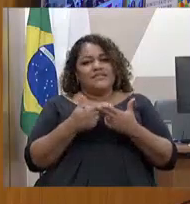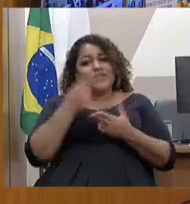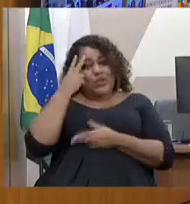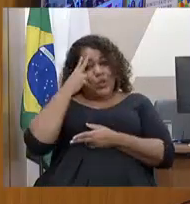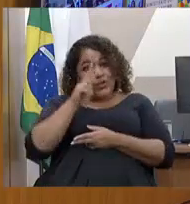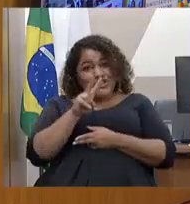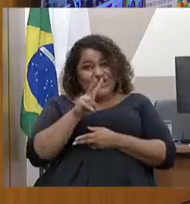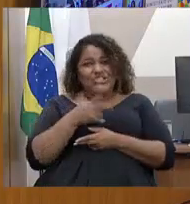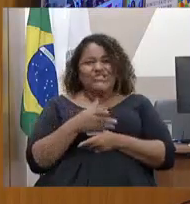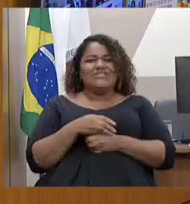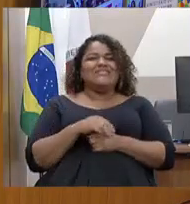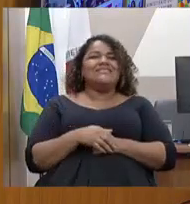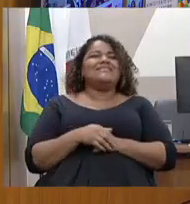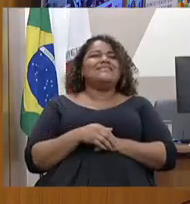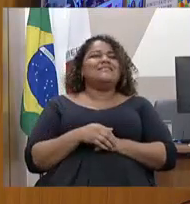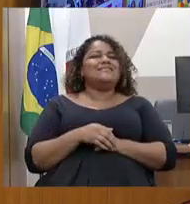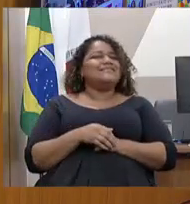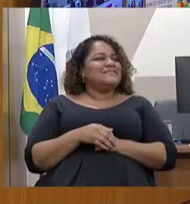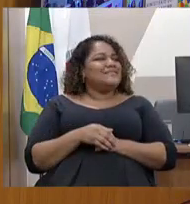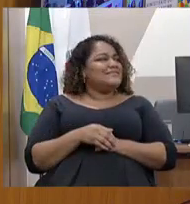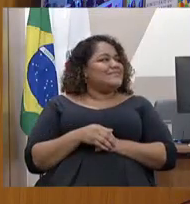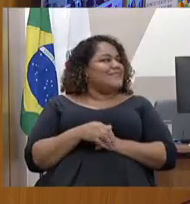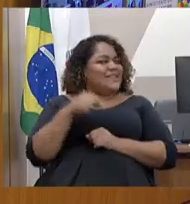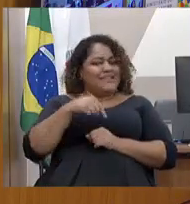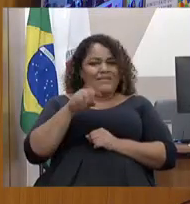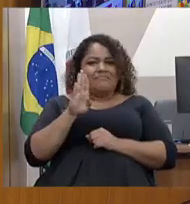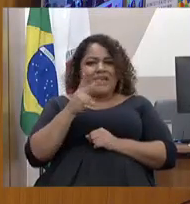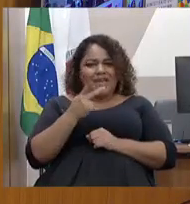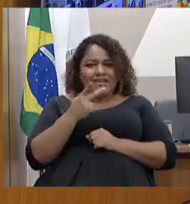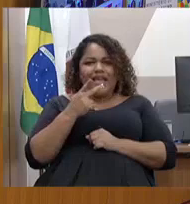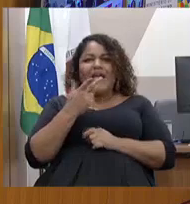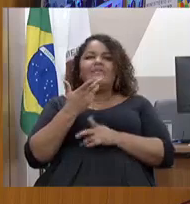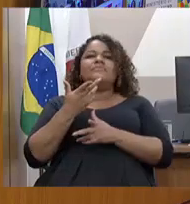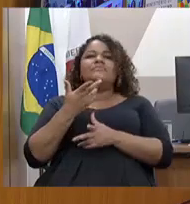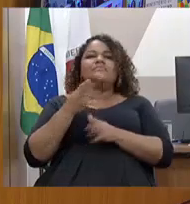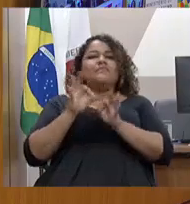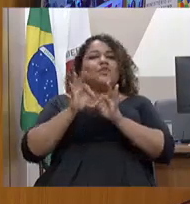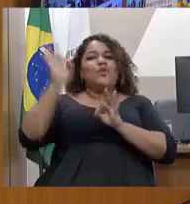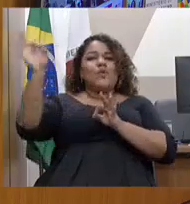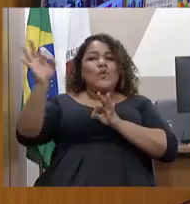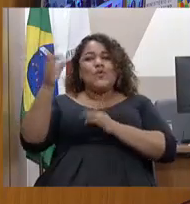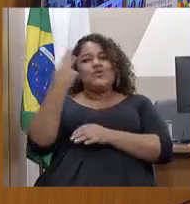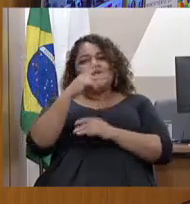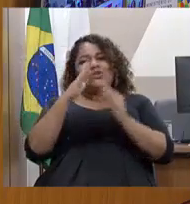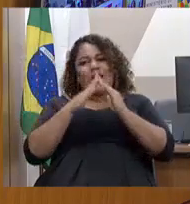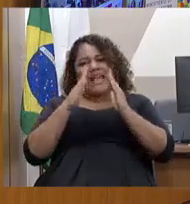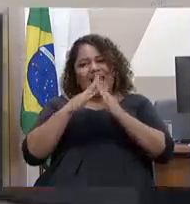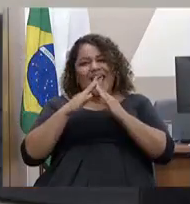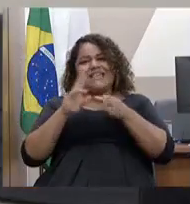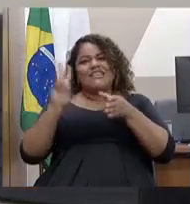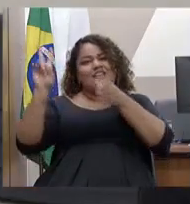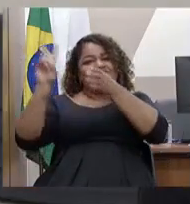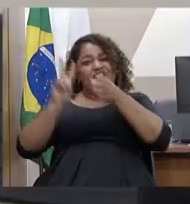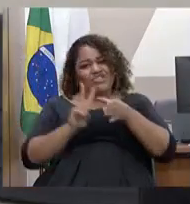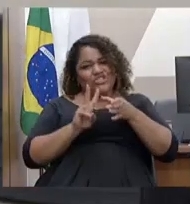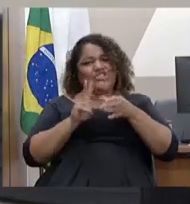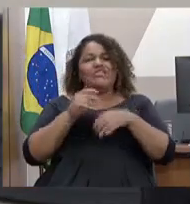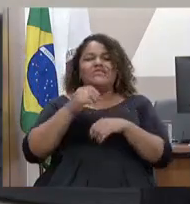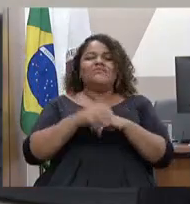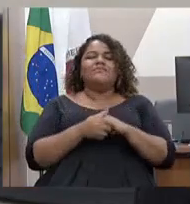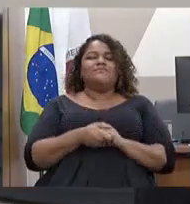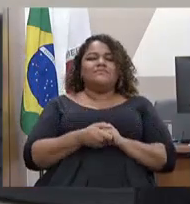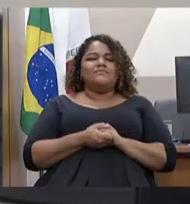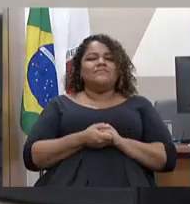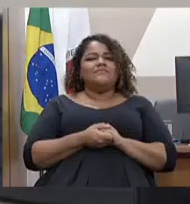né aqui em Belo Horizonte longe de Varginha Doutor Marcelo